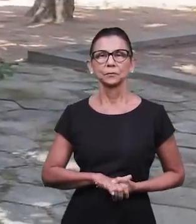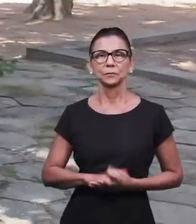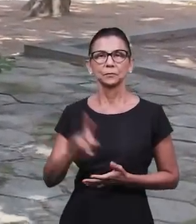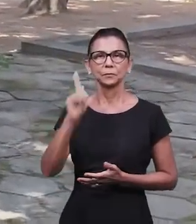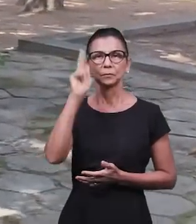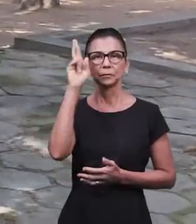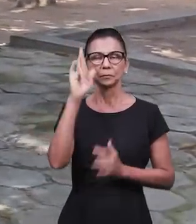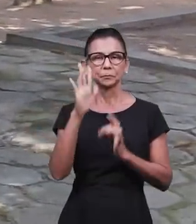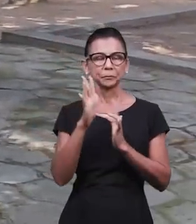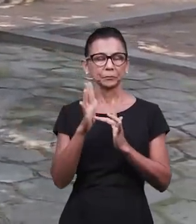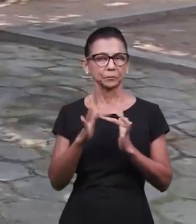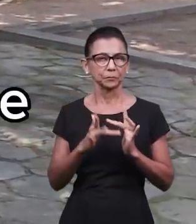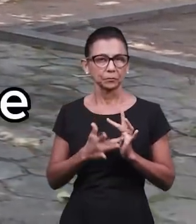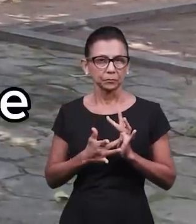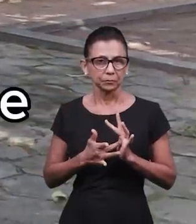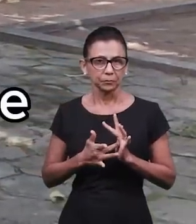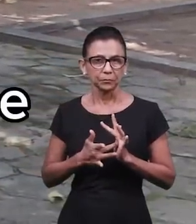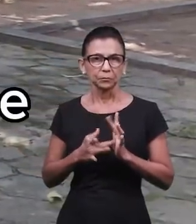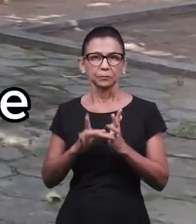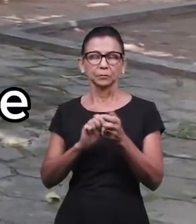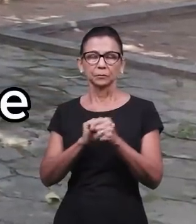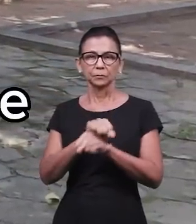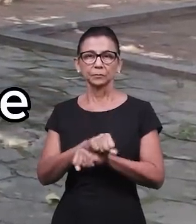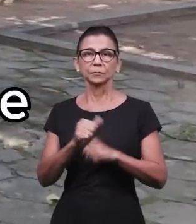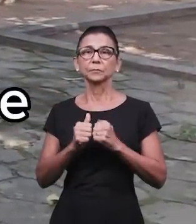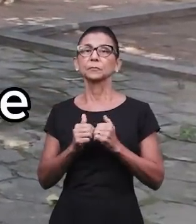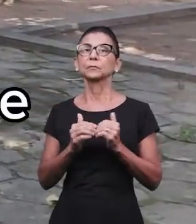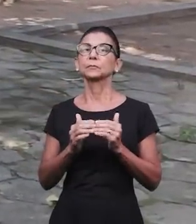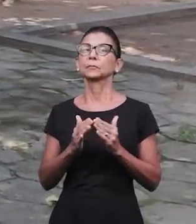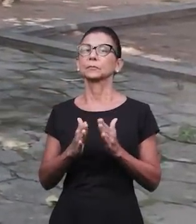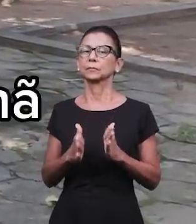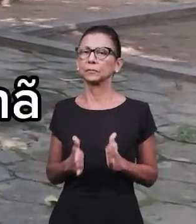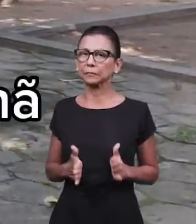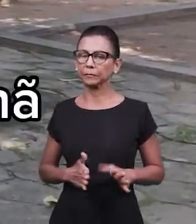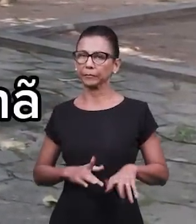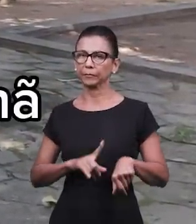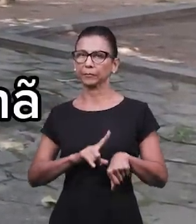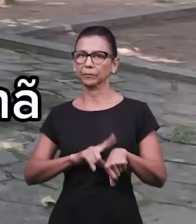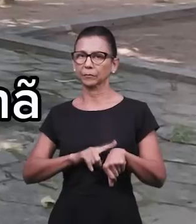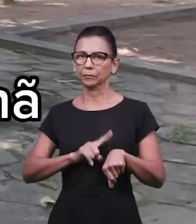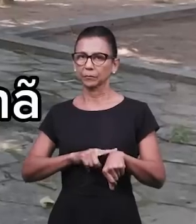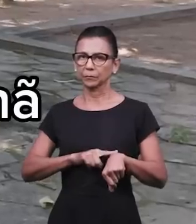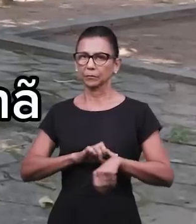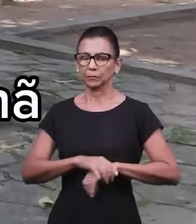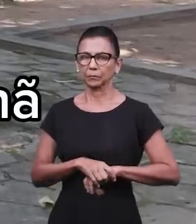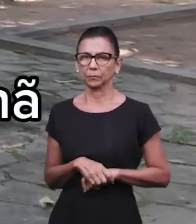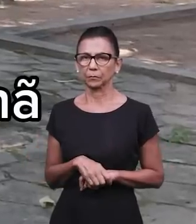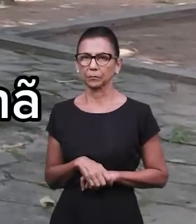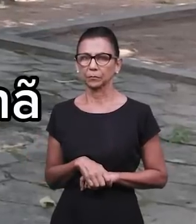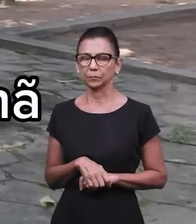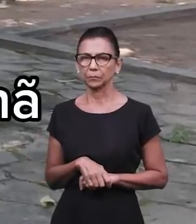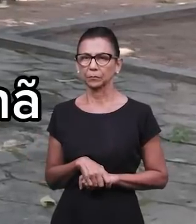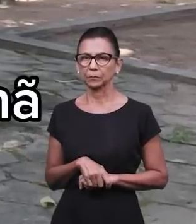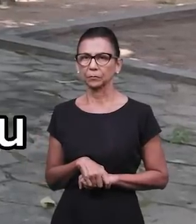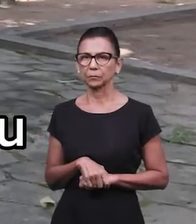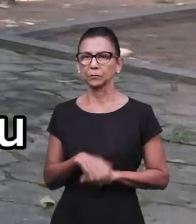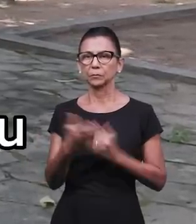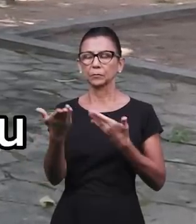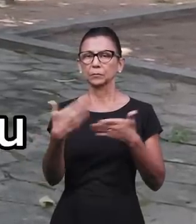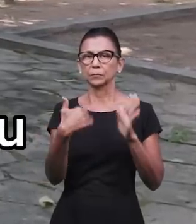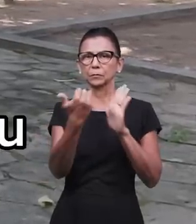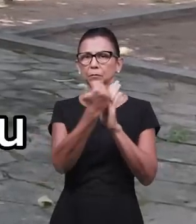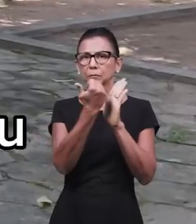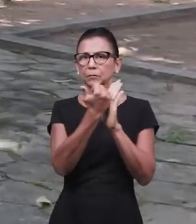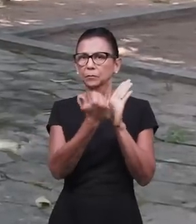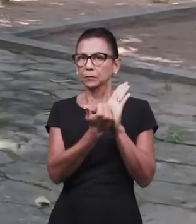Os irmãos, a parte do Senhor Jesus, nós estamos aqui no seminário de principiantes. Nesse momento, a parte da manhã, vivendo uma programação com